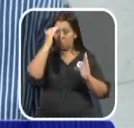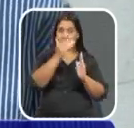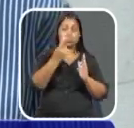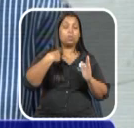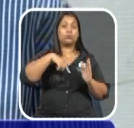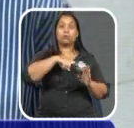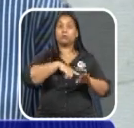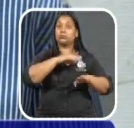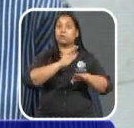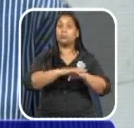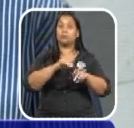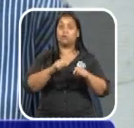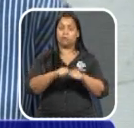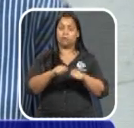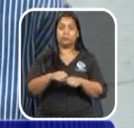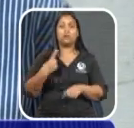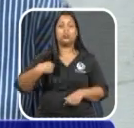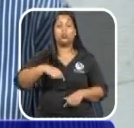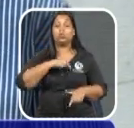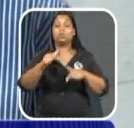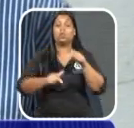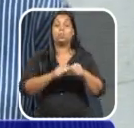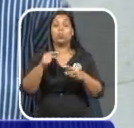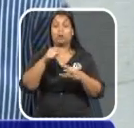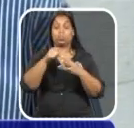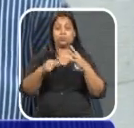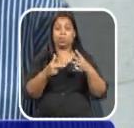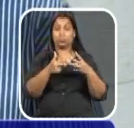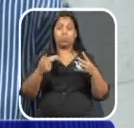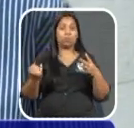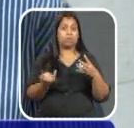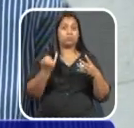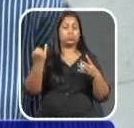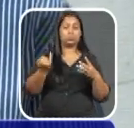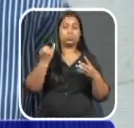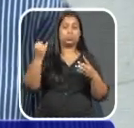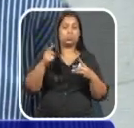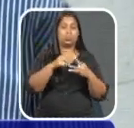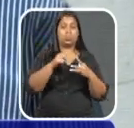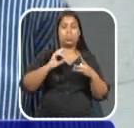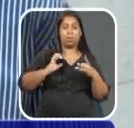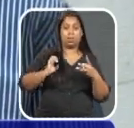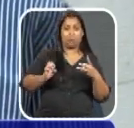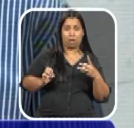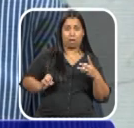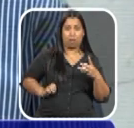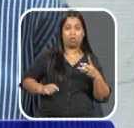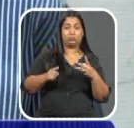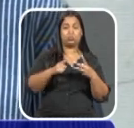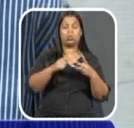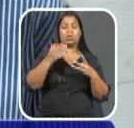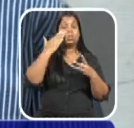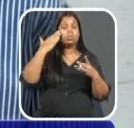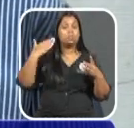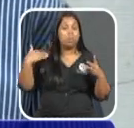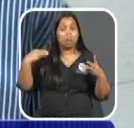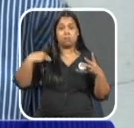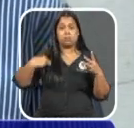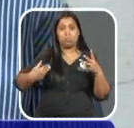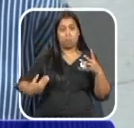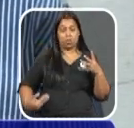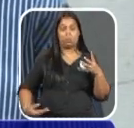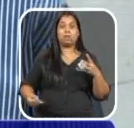Nós viemos aqui trabalhar com 3 fatores primordiais, que é a ética, a transparência e a